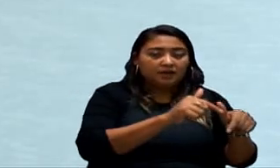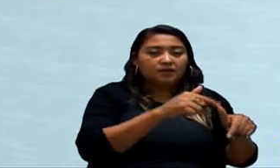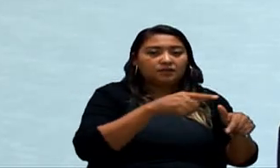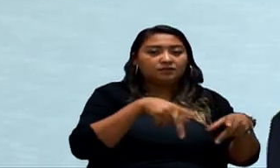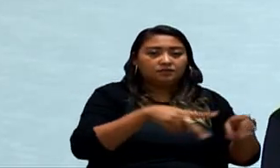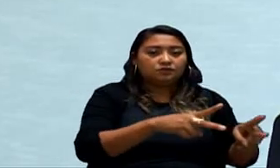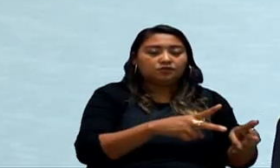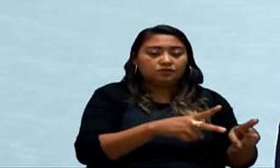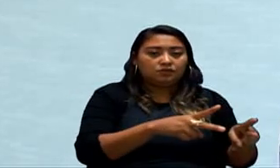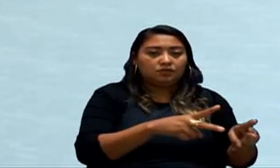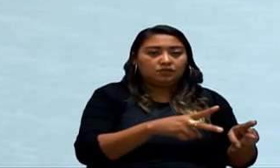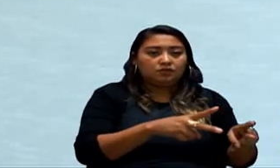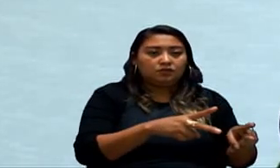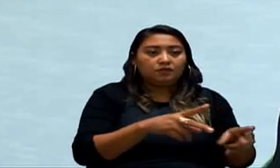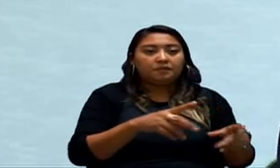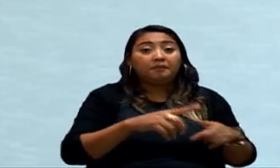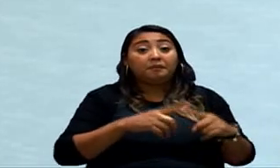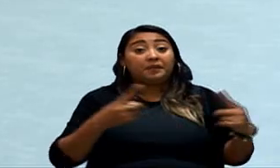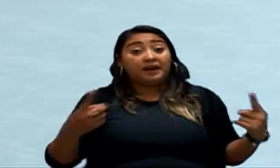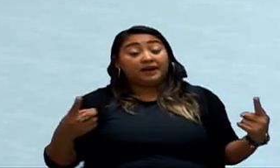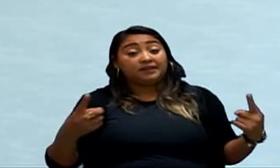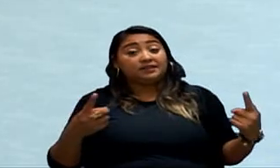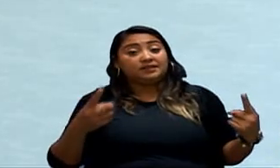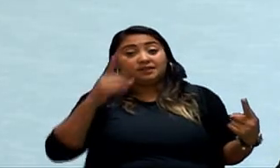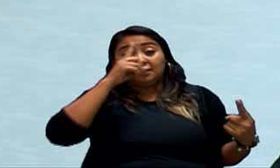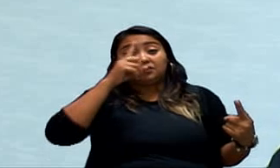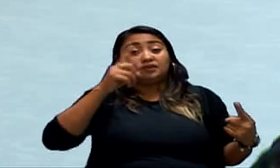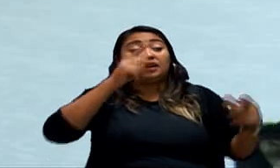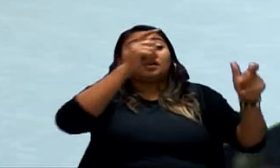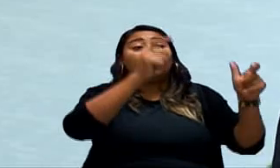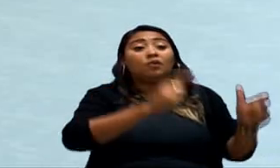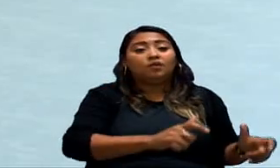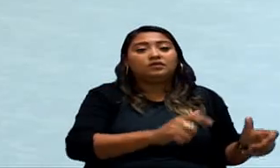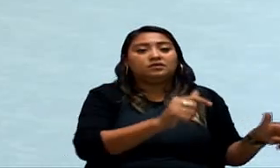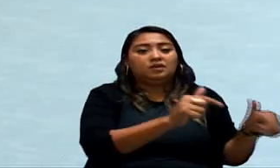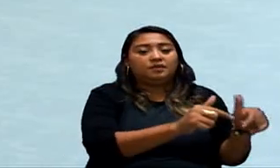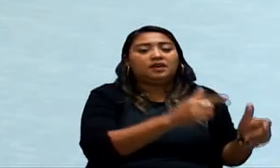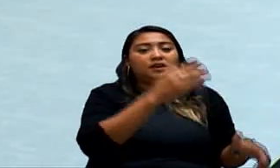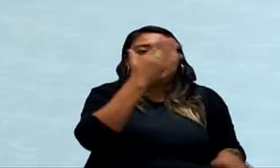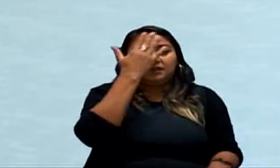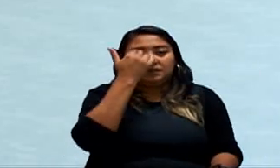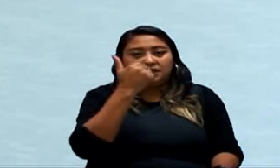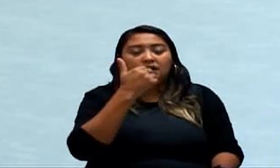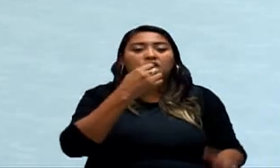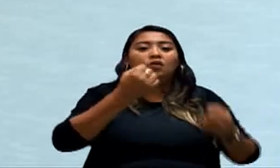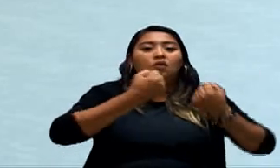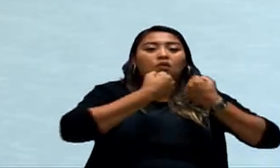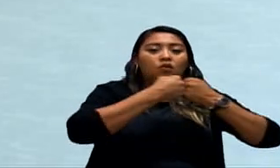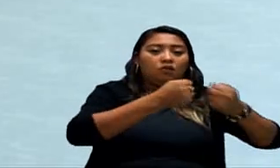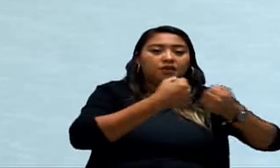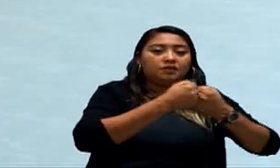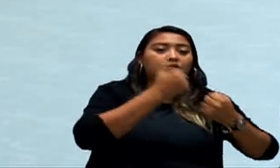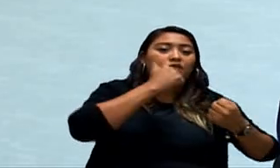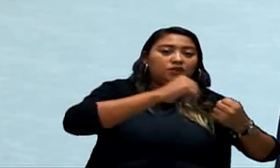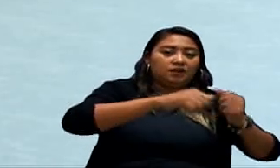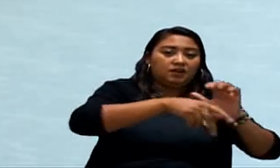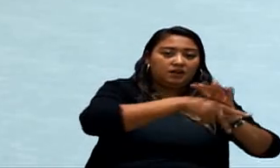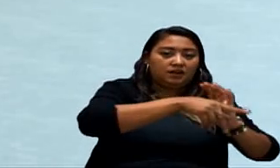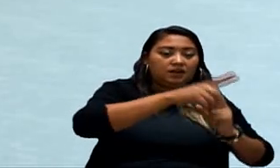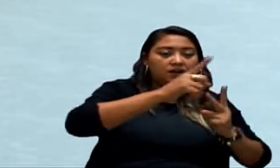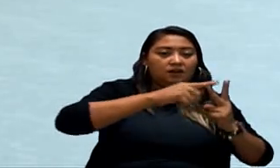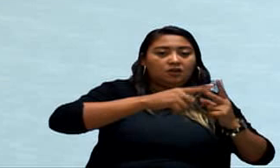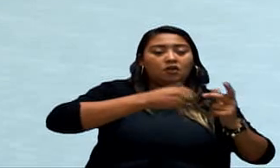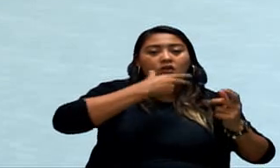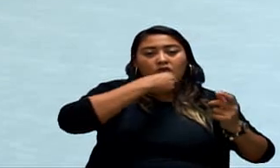que eu não tenho tido informação onde. Eu sei do ônibus da mulher, do ônibus do homem, mas o